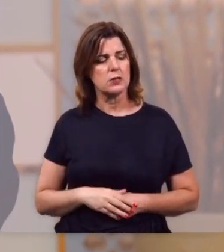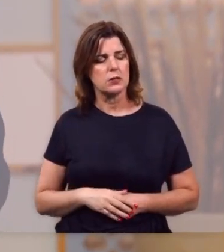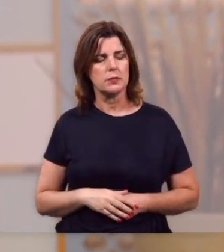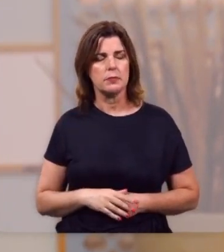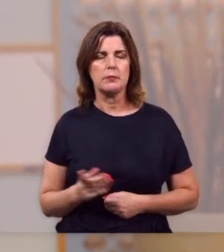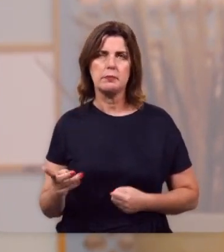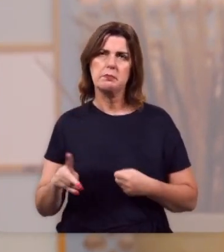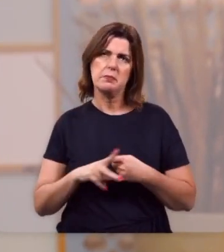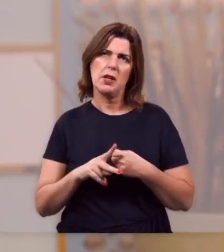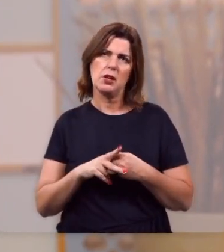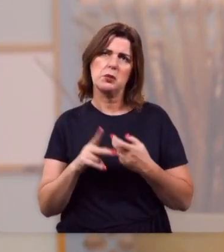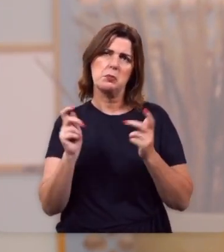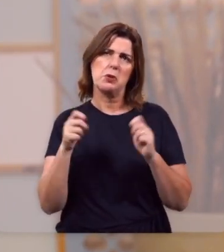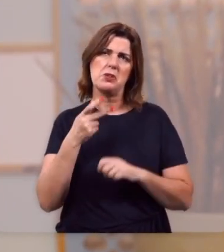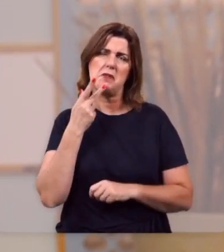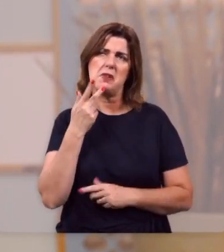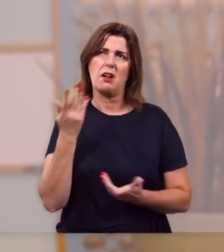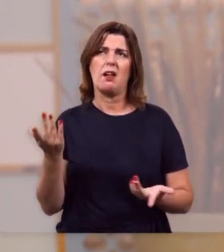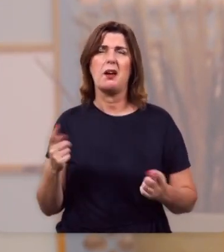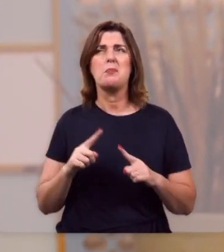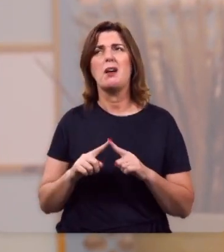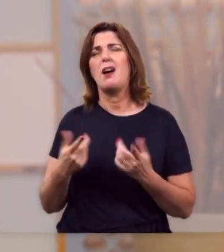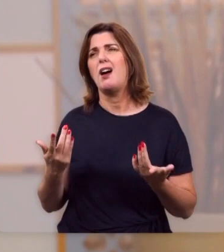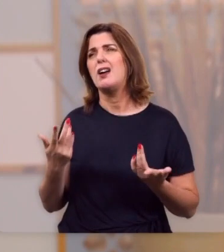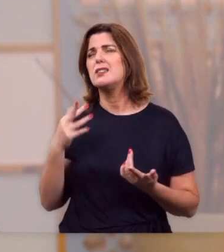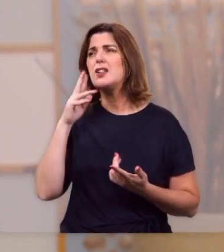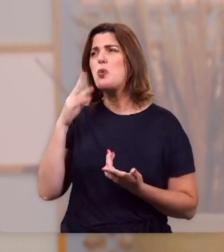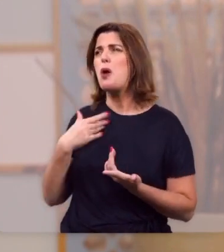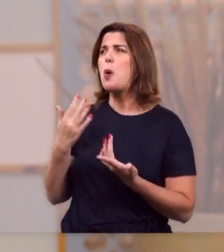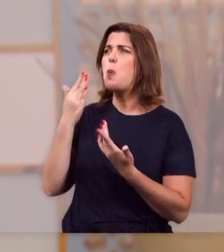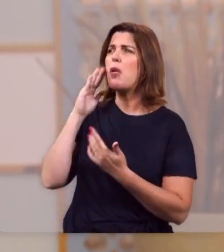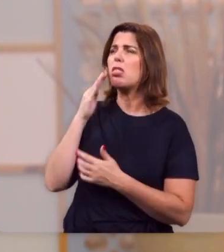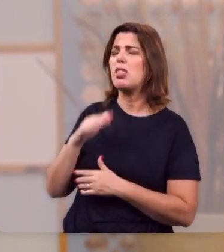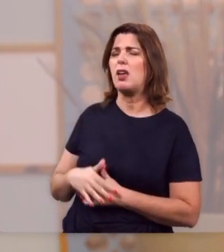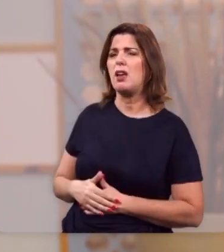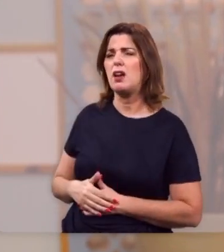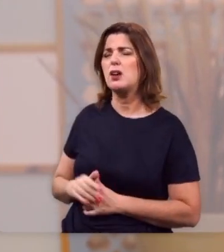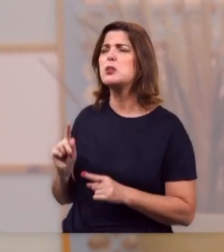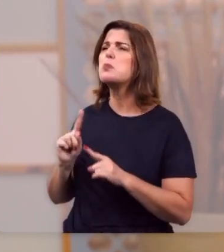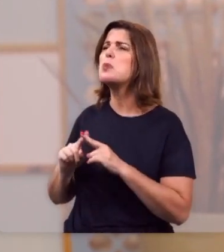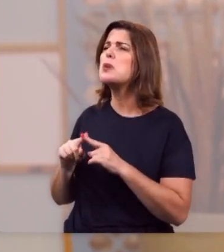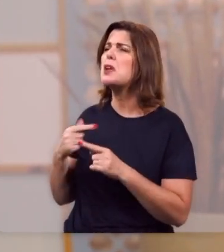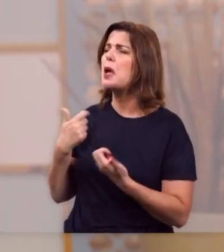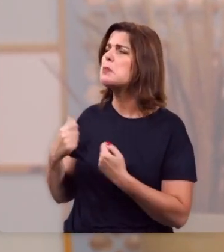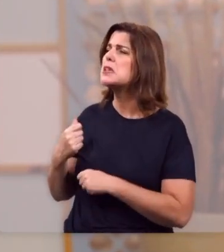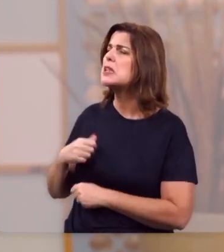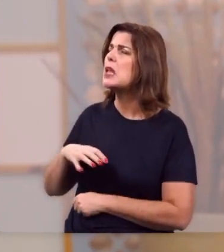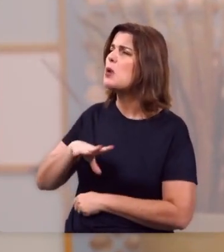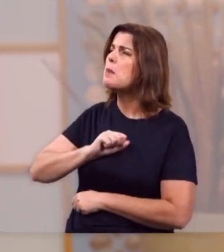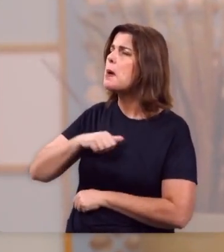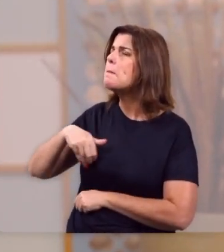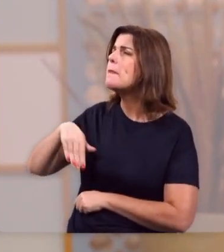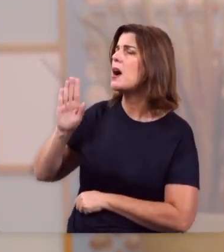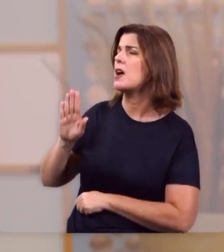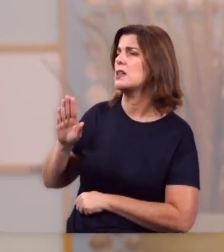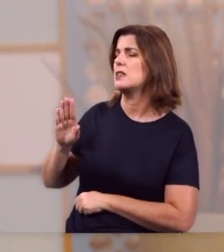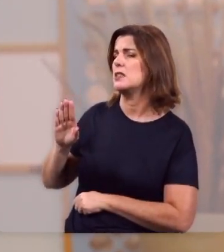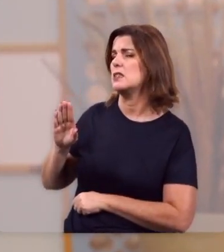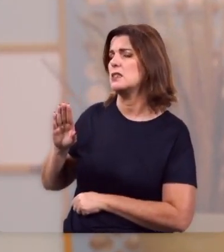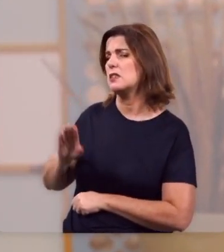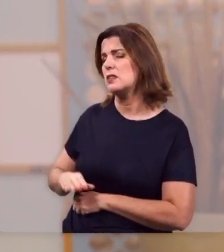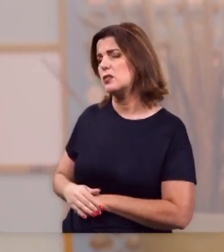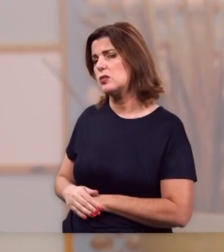Bom, Pedro poderia dizer, mas Senhor, mas eu não estou entendendo. Por que eu deveria amar-te mais que